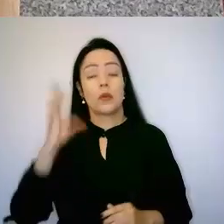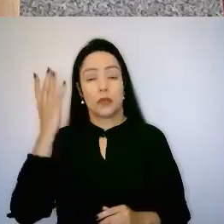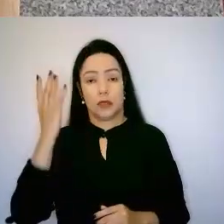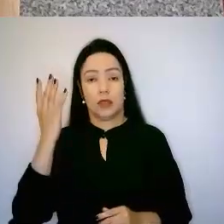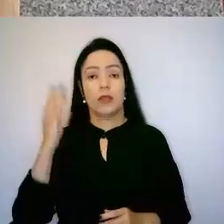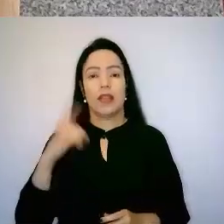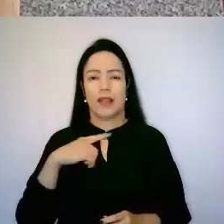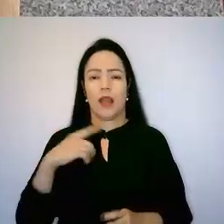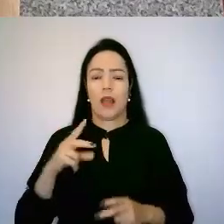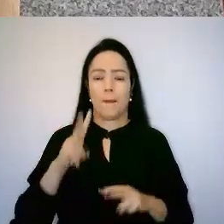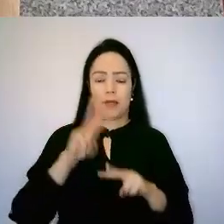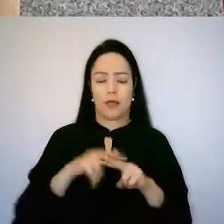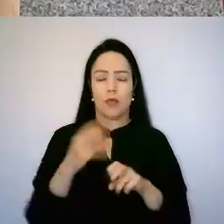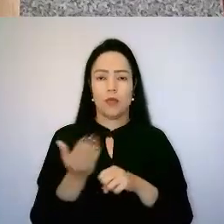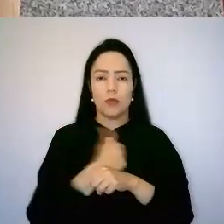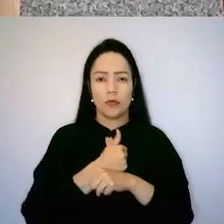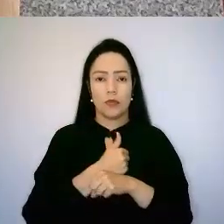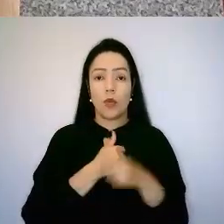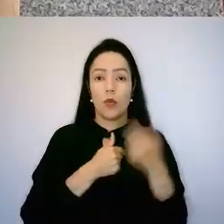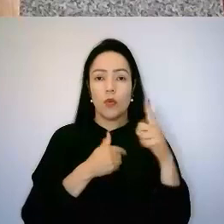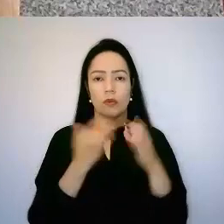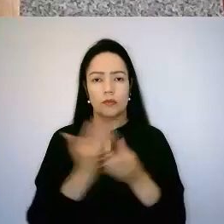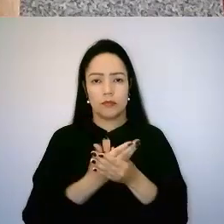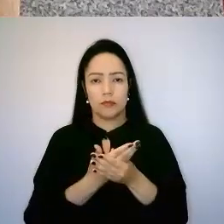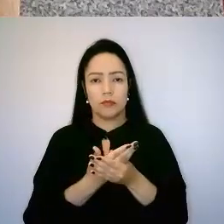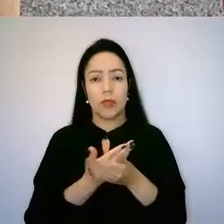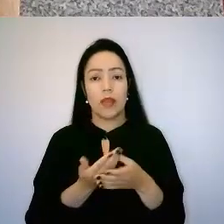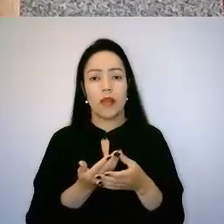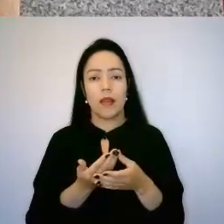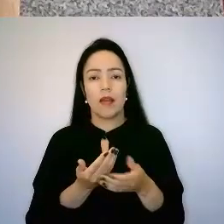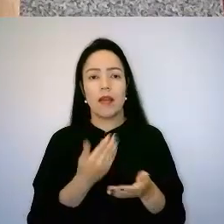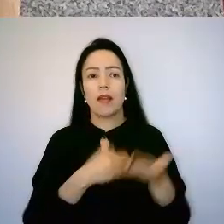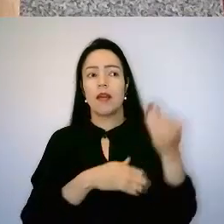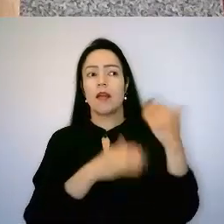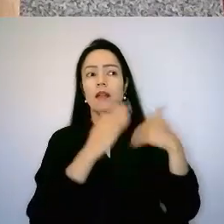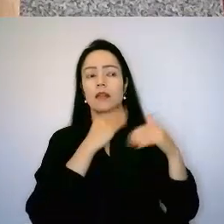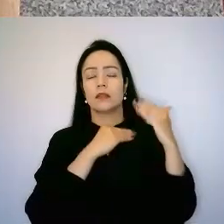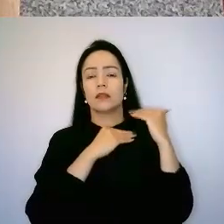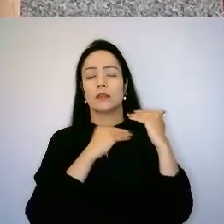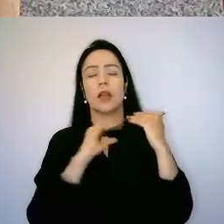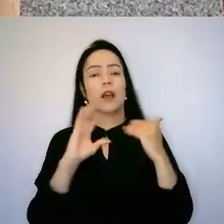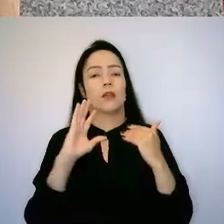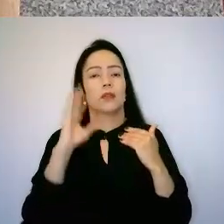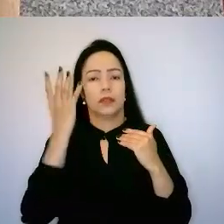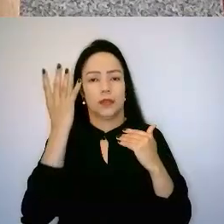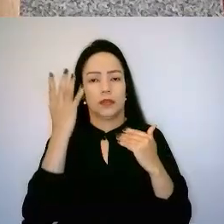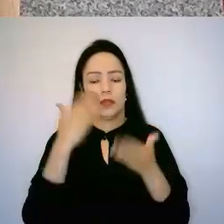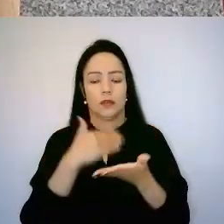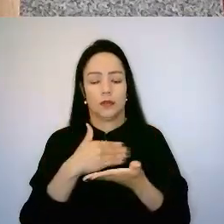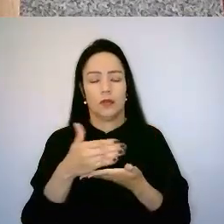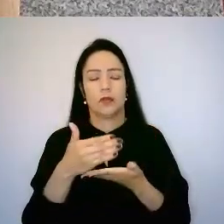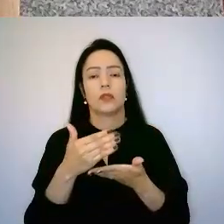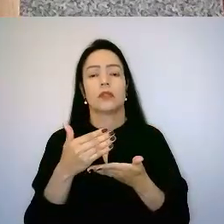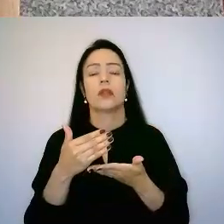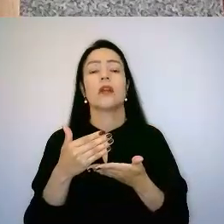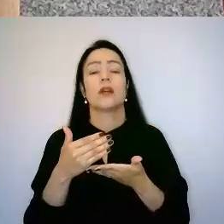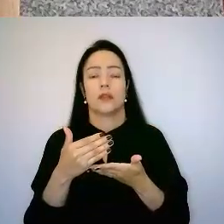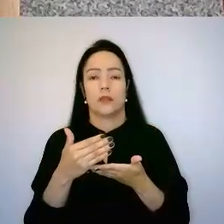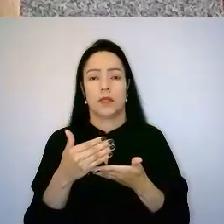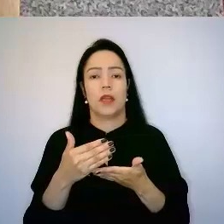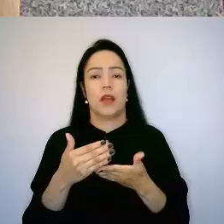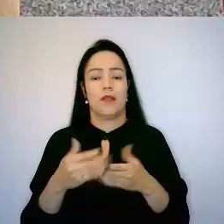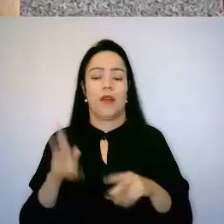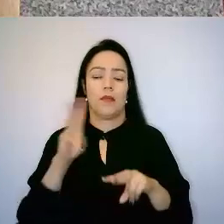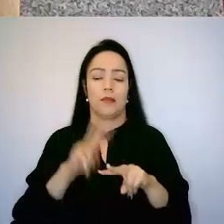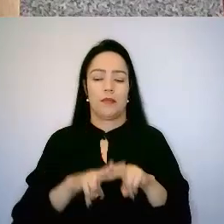no outro processo aconteceram antes de ter hora agravante iniciado o seu comprimento do regime no